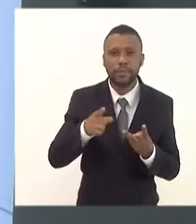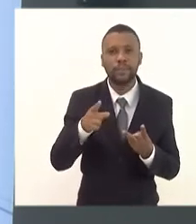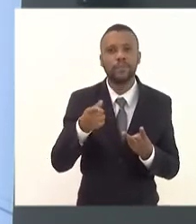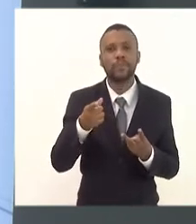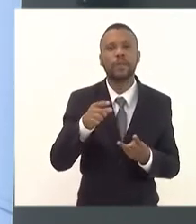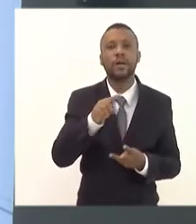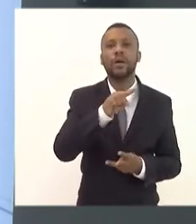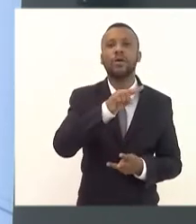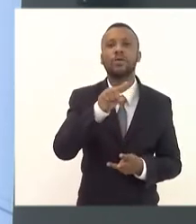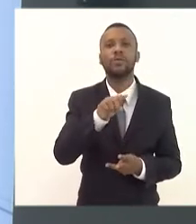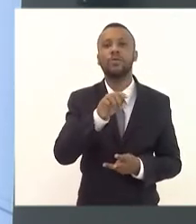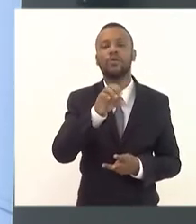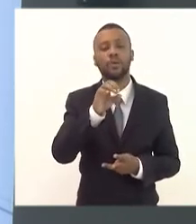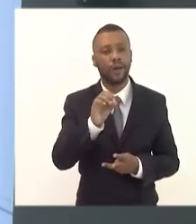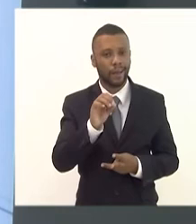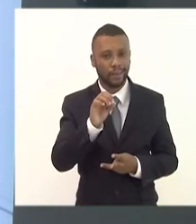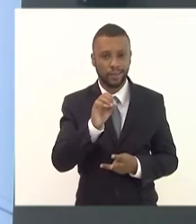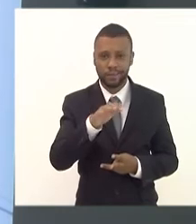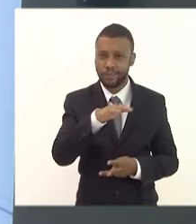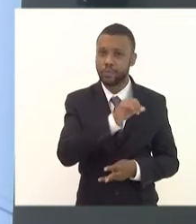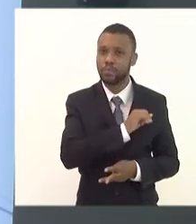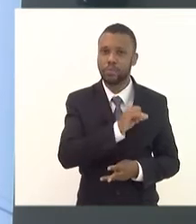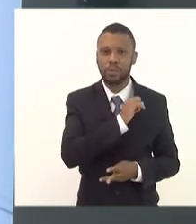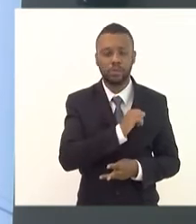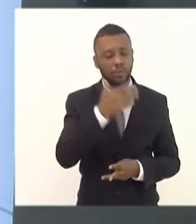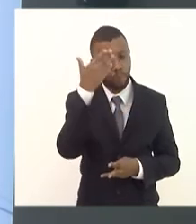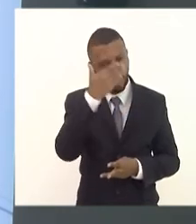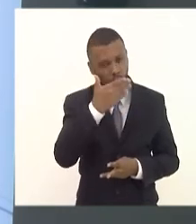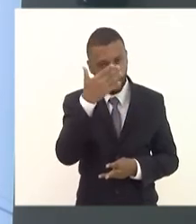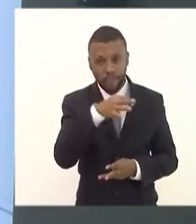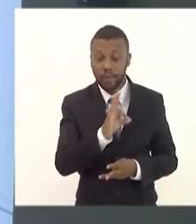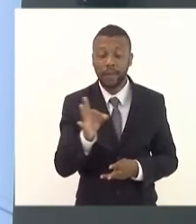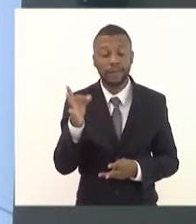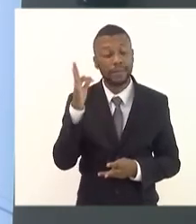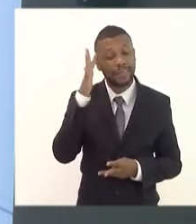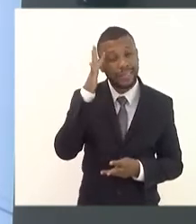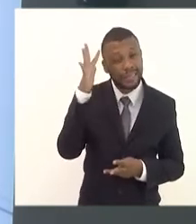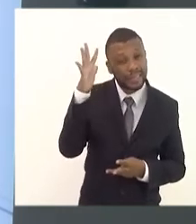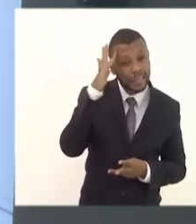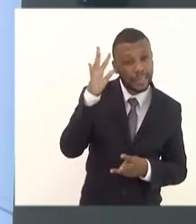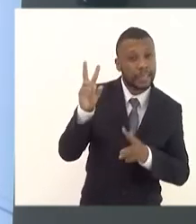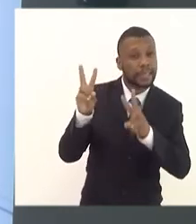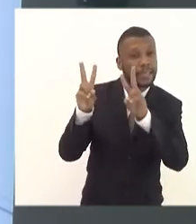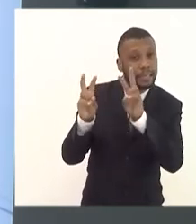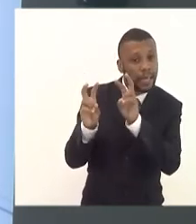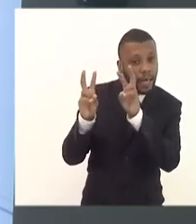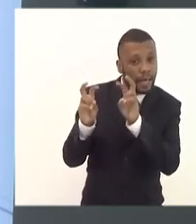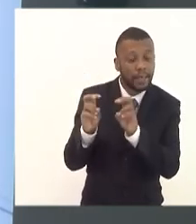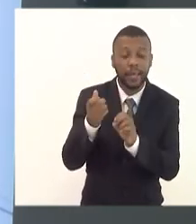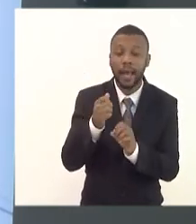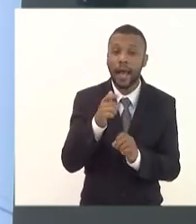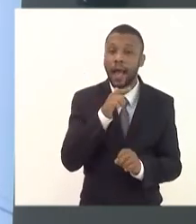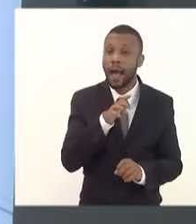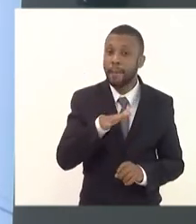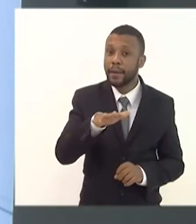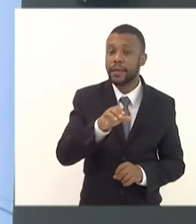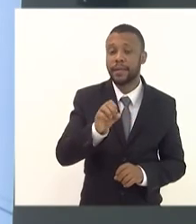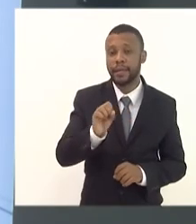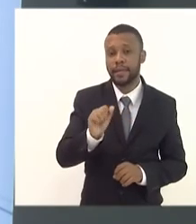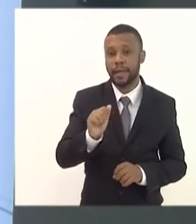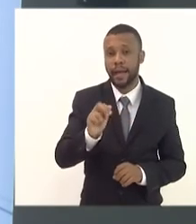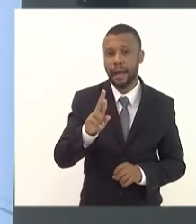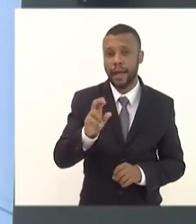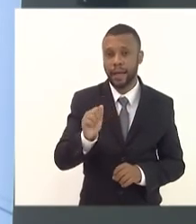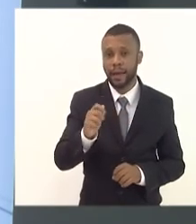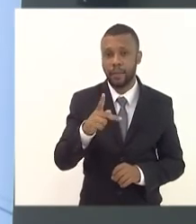Zona Oeste da cidade do Rio de Janeiro. Em tese, a bacia do Sarapuí não está aí.